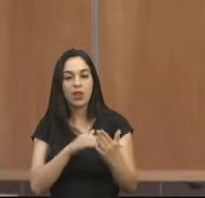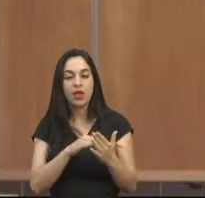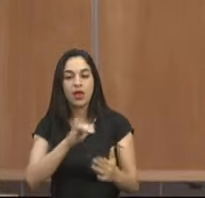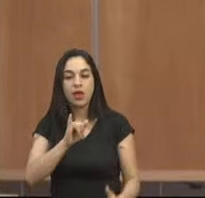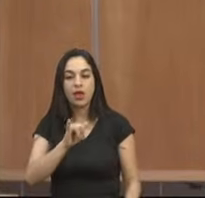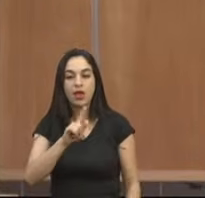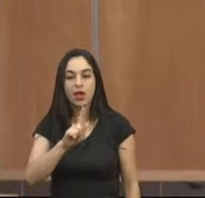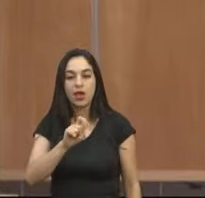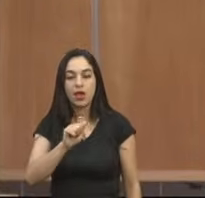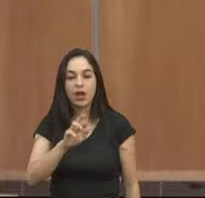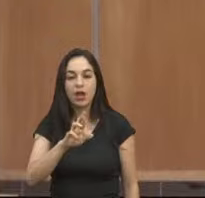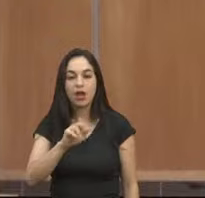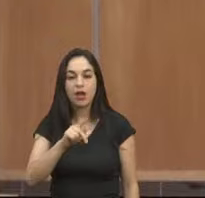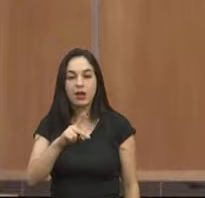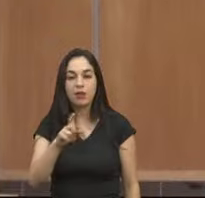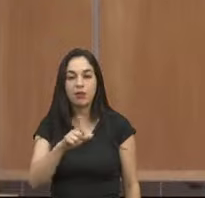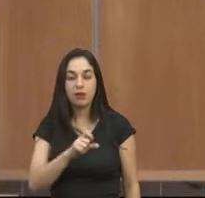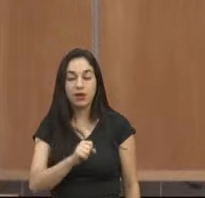quiser vai ser pronto.